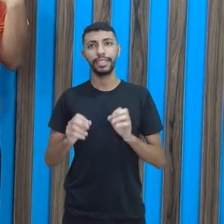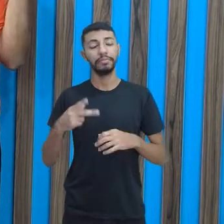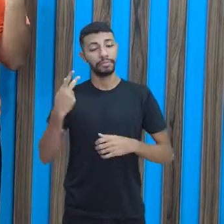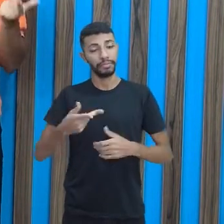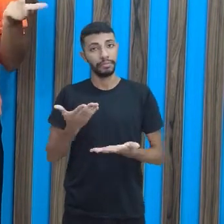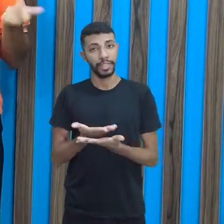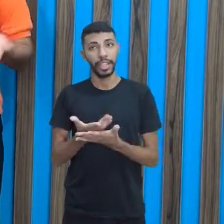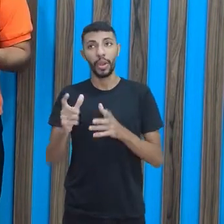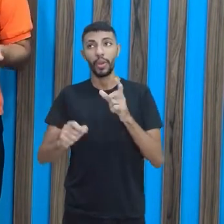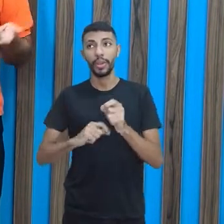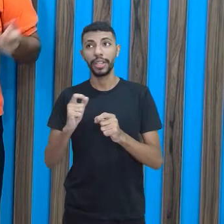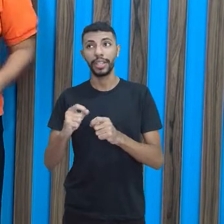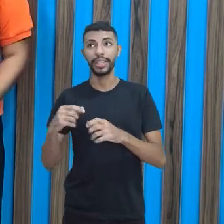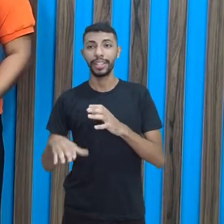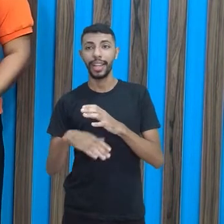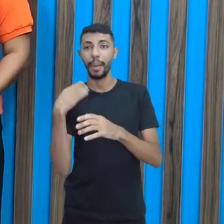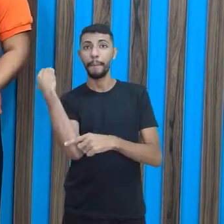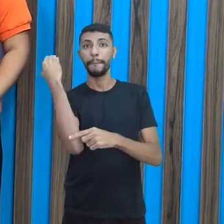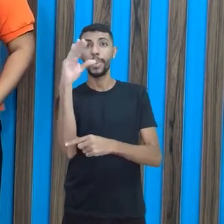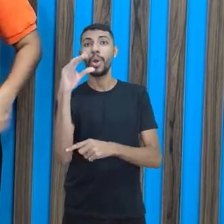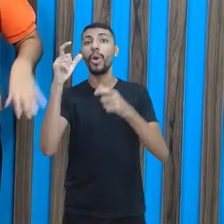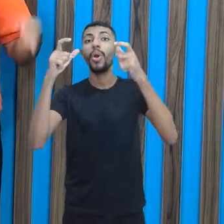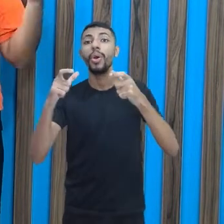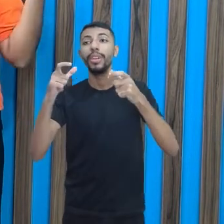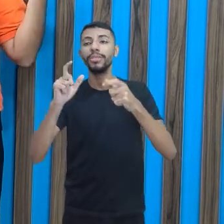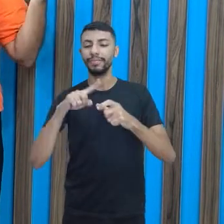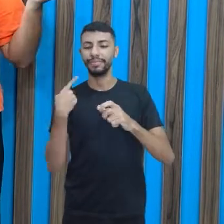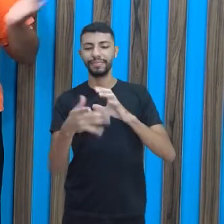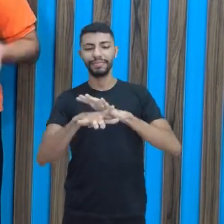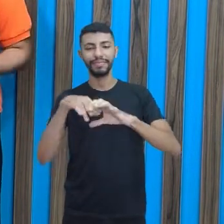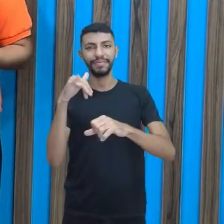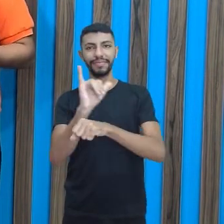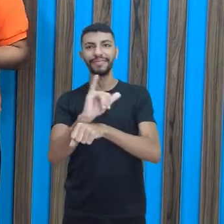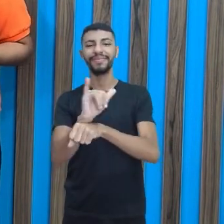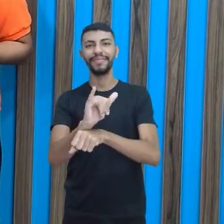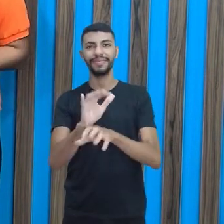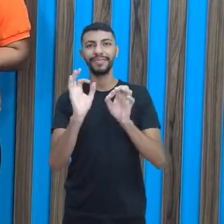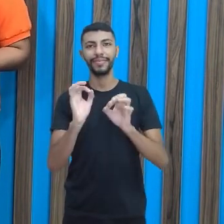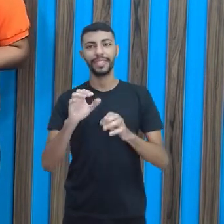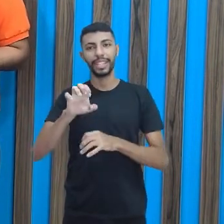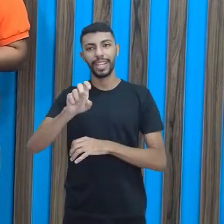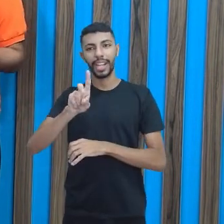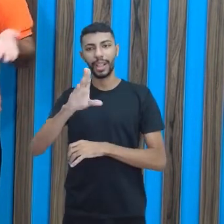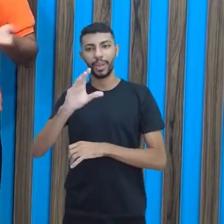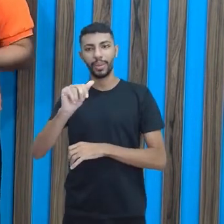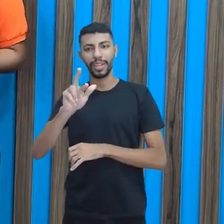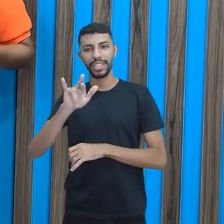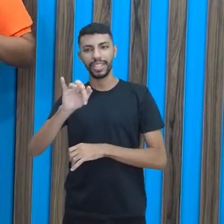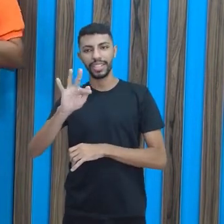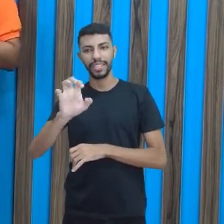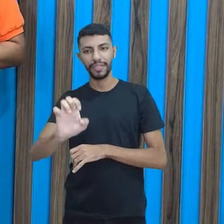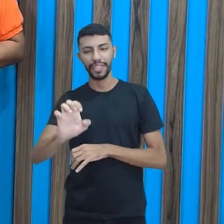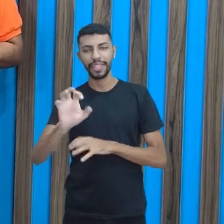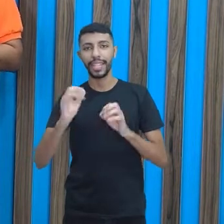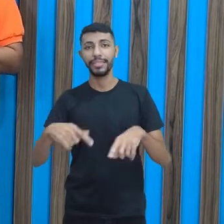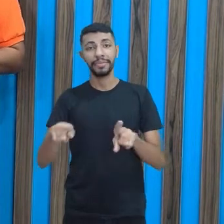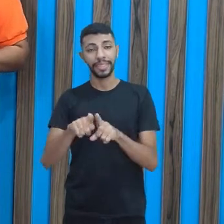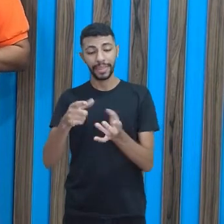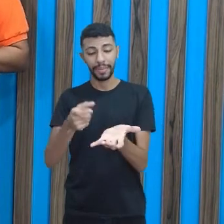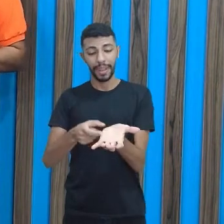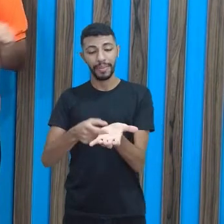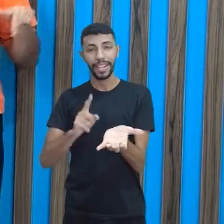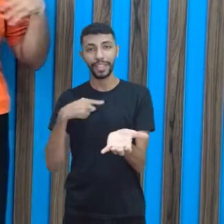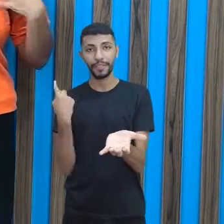que estão onde? Estão no nosso canal no YouTube, Educa Recife, e também no nosso